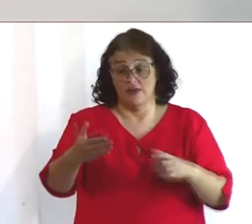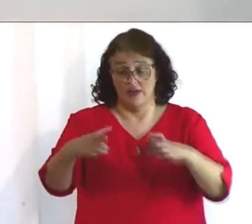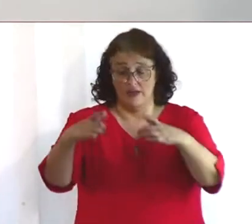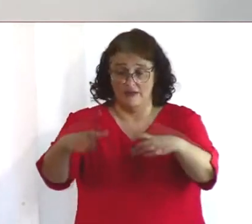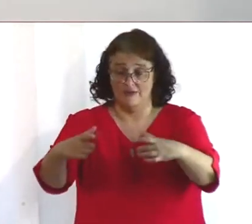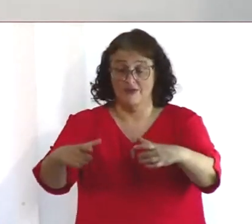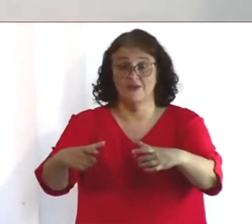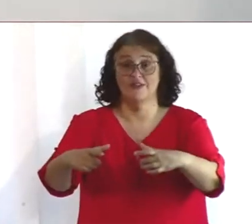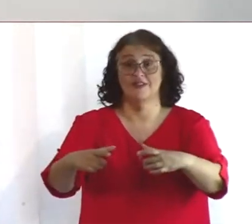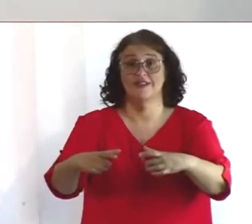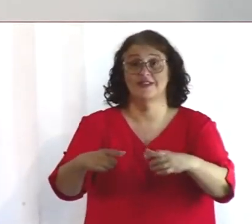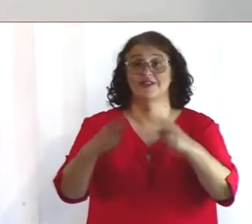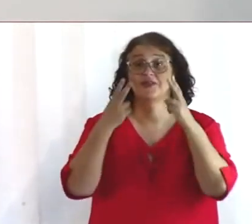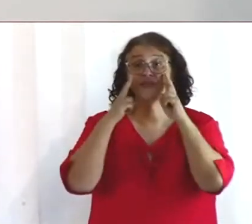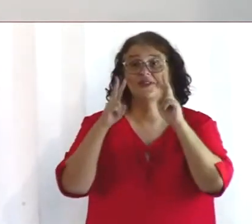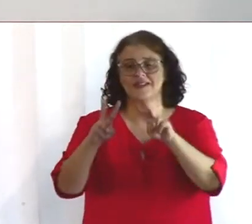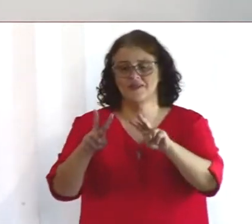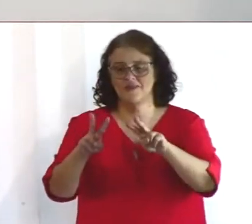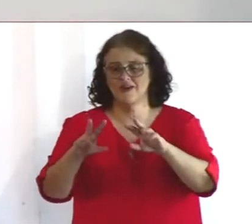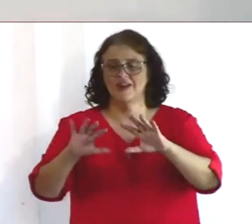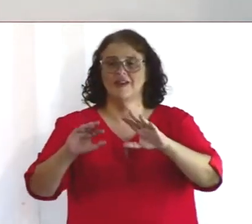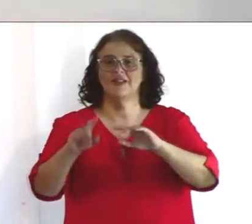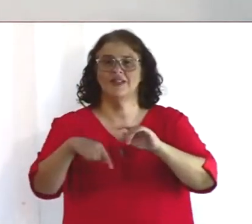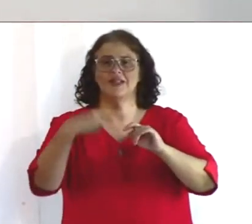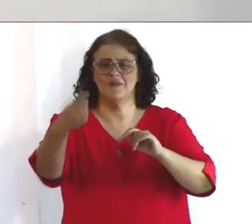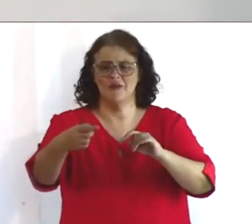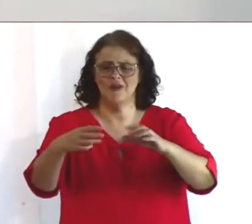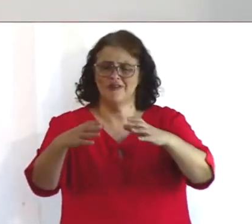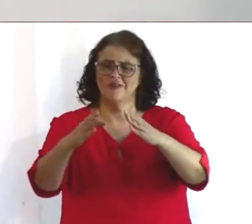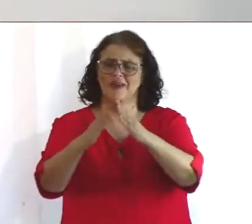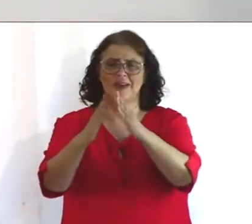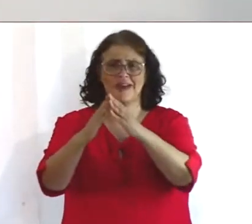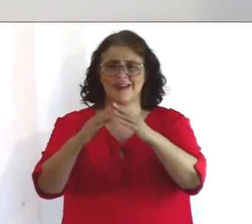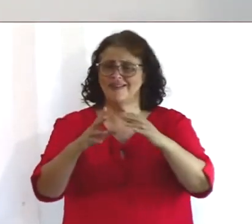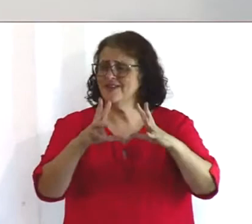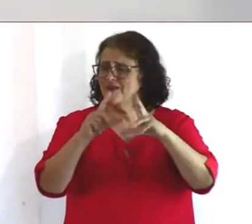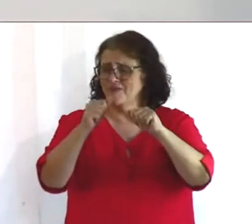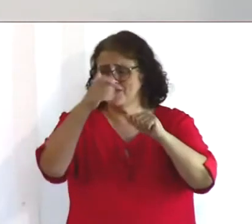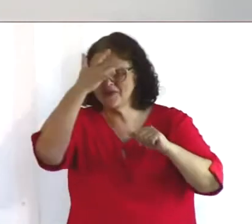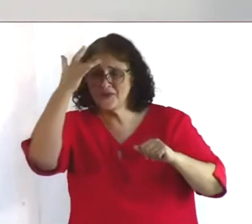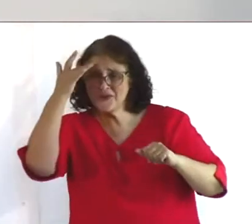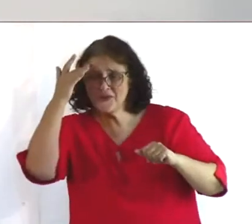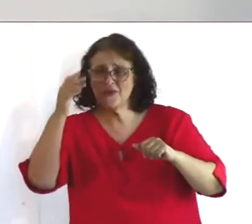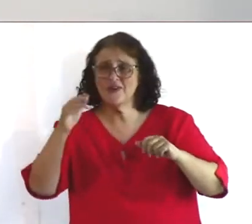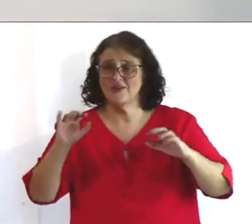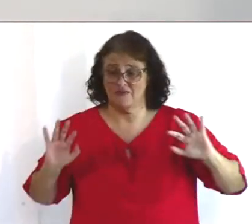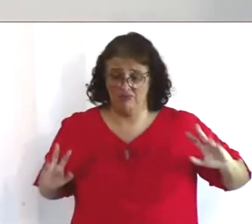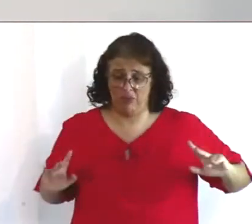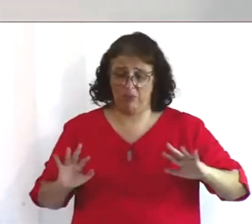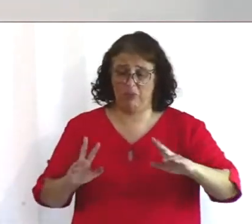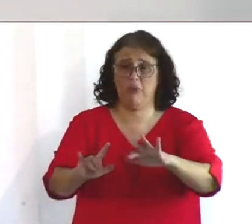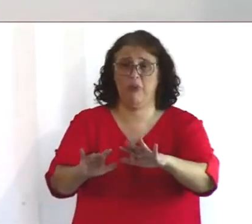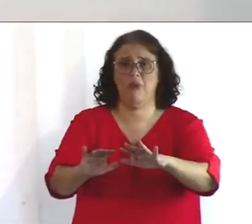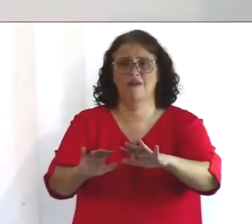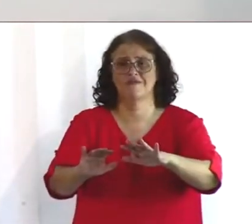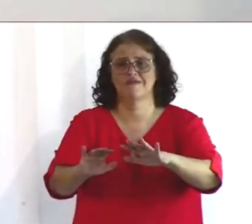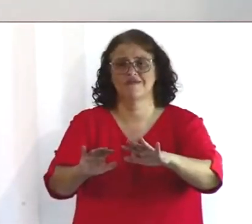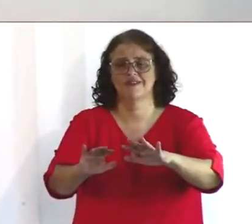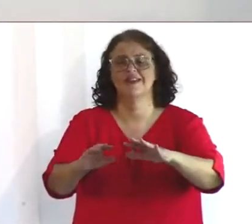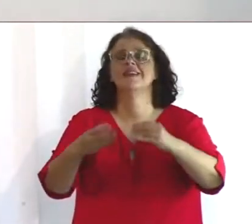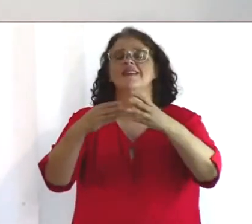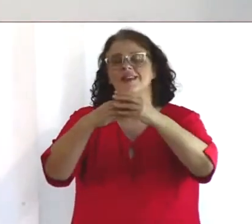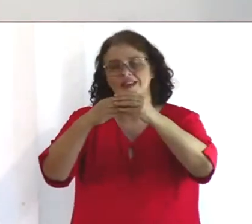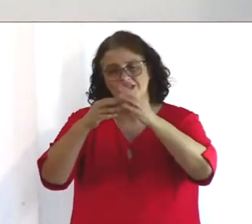conceitos aqui, no poder de Jesus sobre o mal, sobre a fraqueza e sobre toda sorte